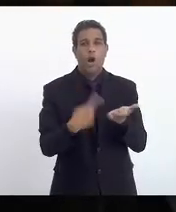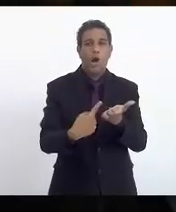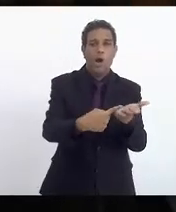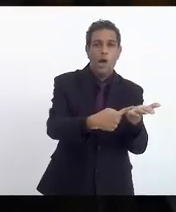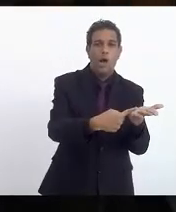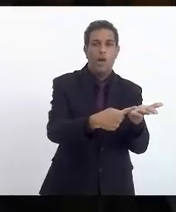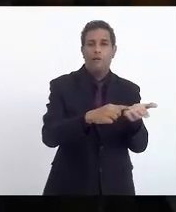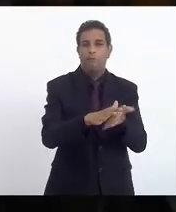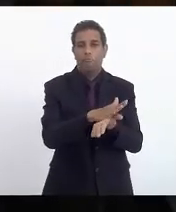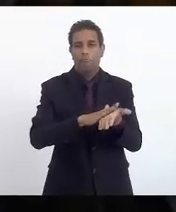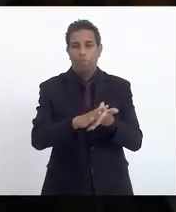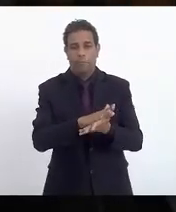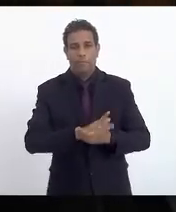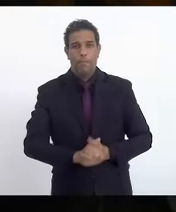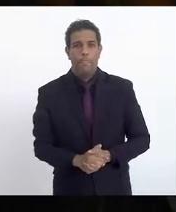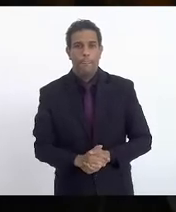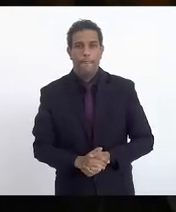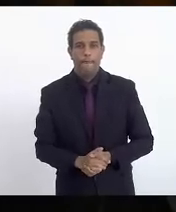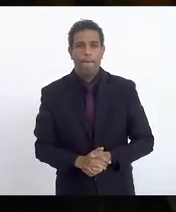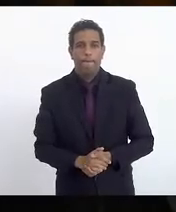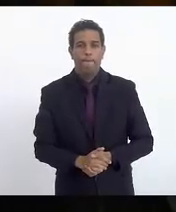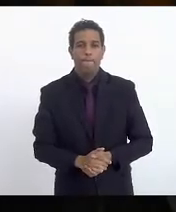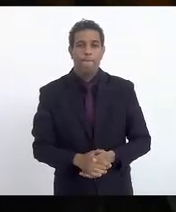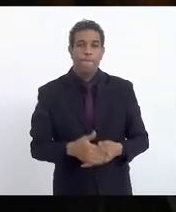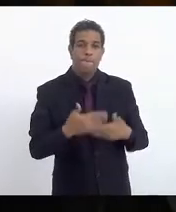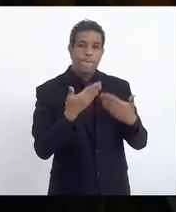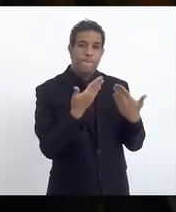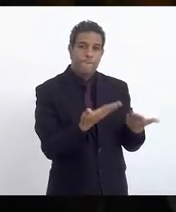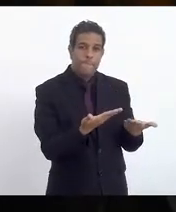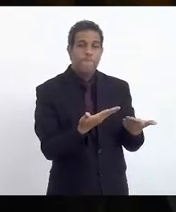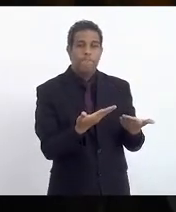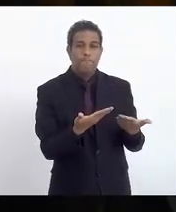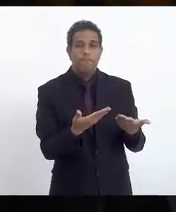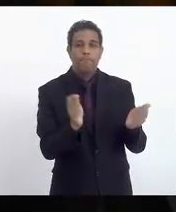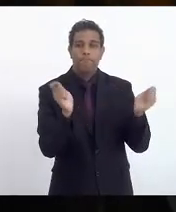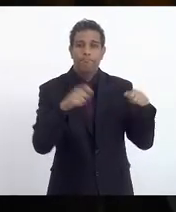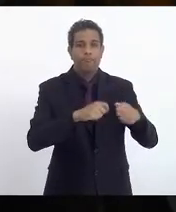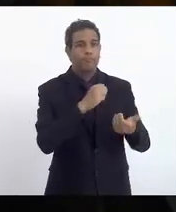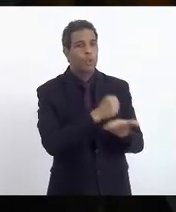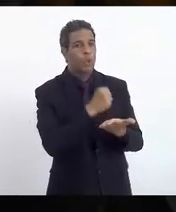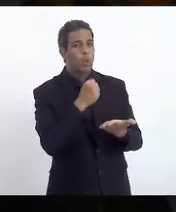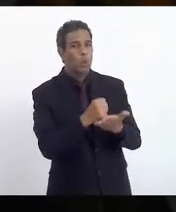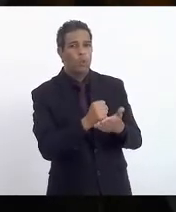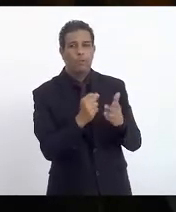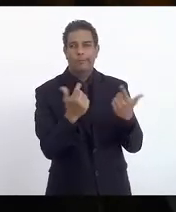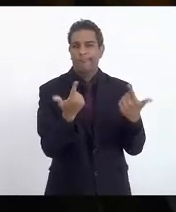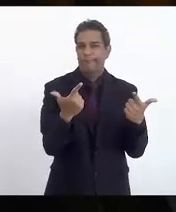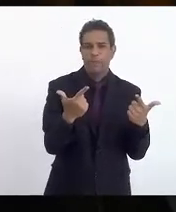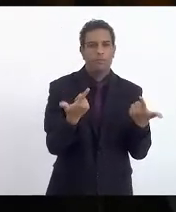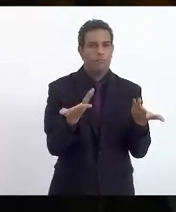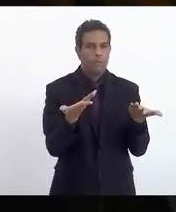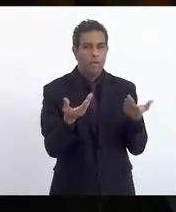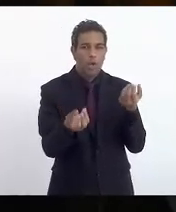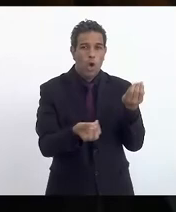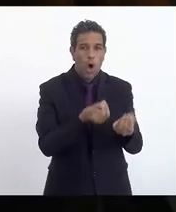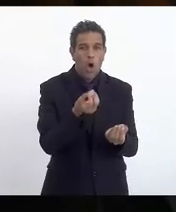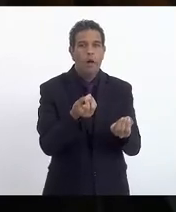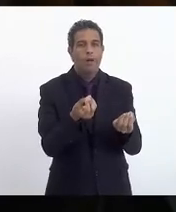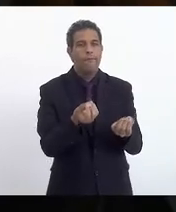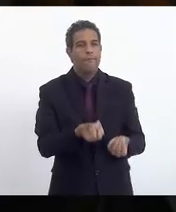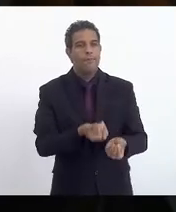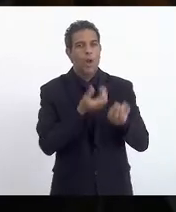combinar que não especialista em nada e essa essa consultoria Foi contratada sem licitação a